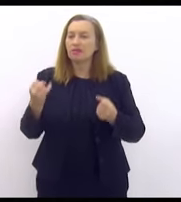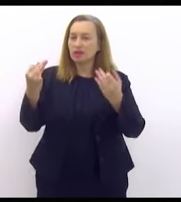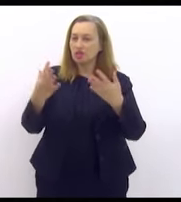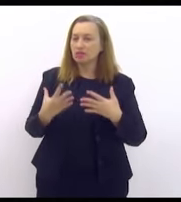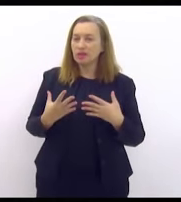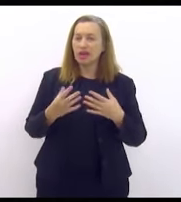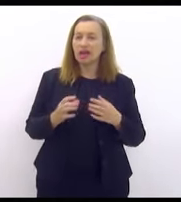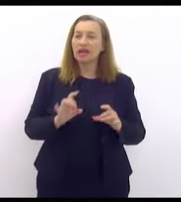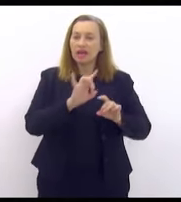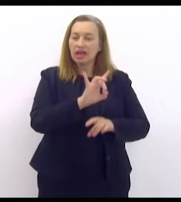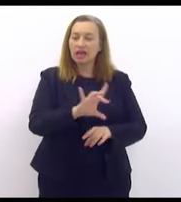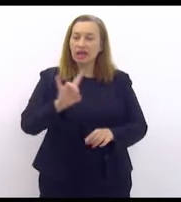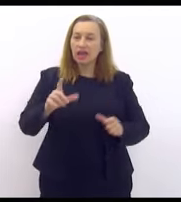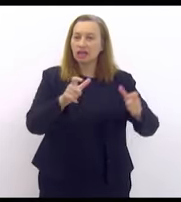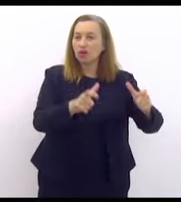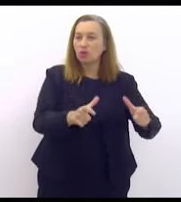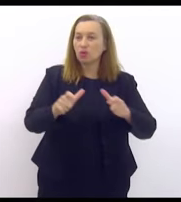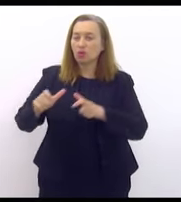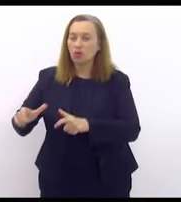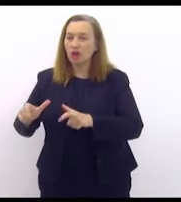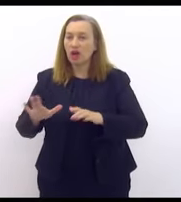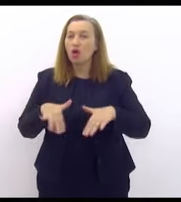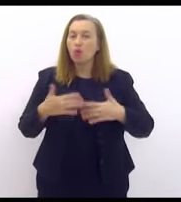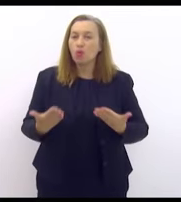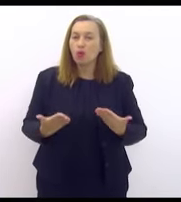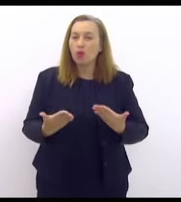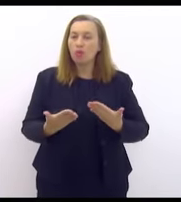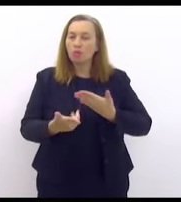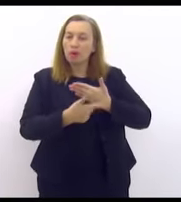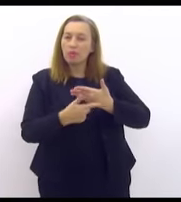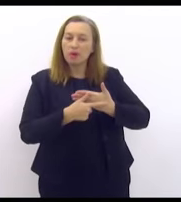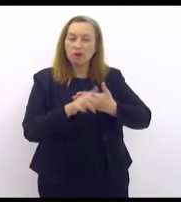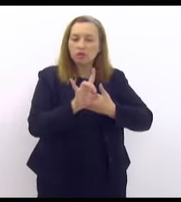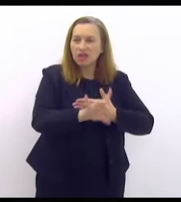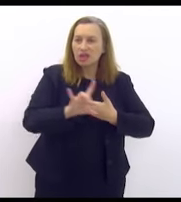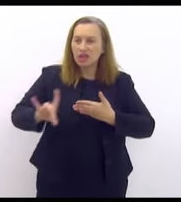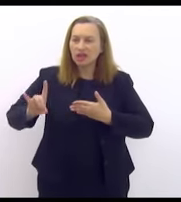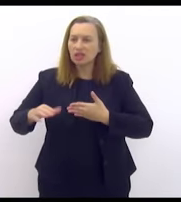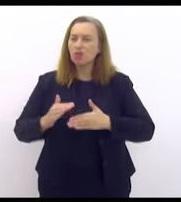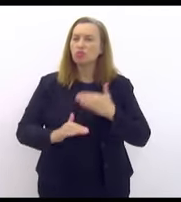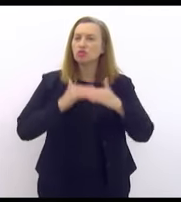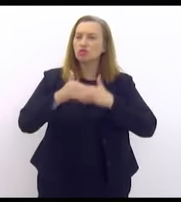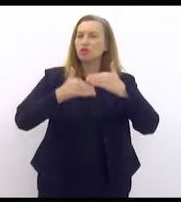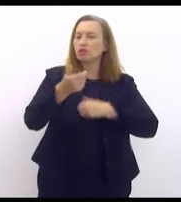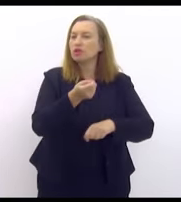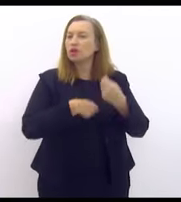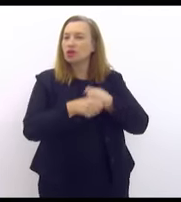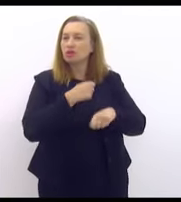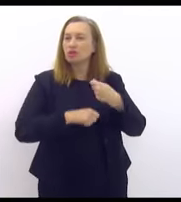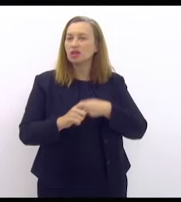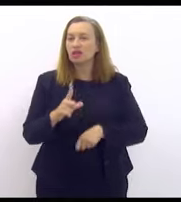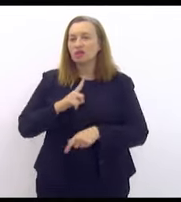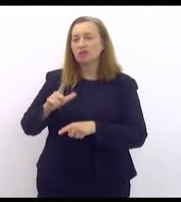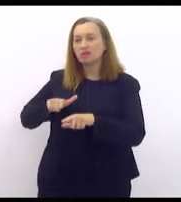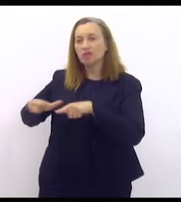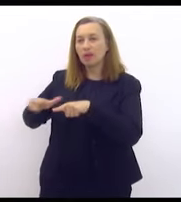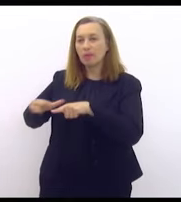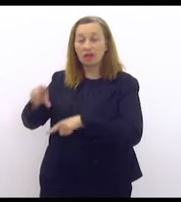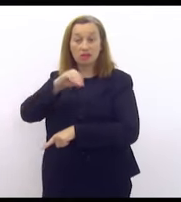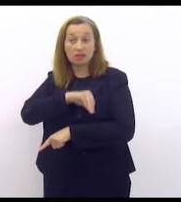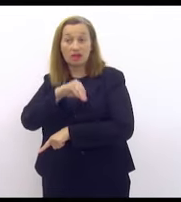cada região, né, qual é a vocação de cada região para o desenvolvimento econômico, geração de emprego e renda